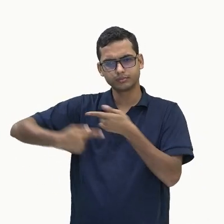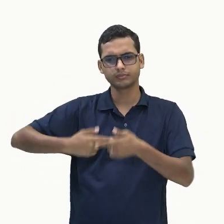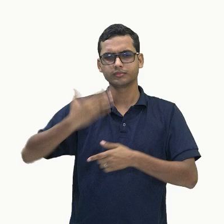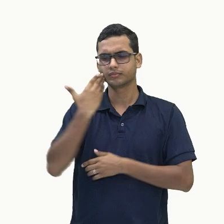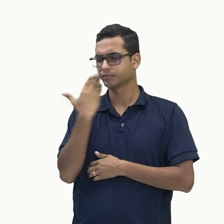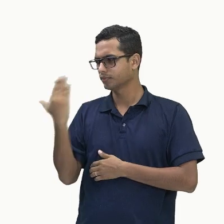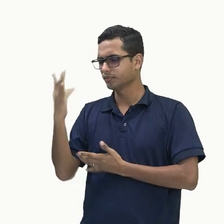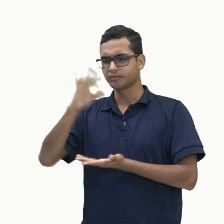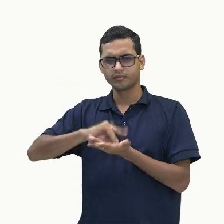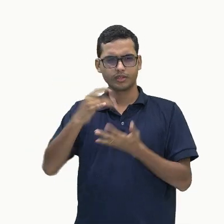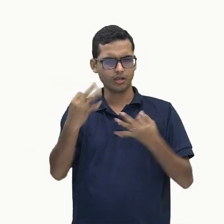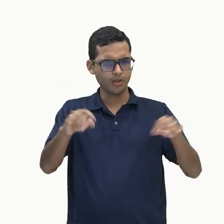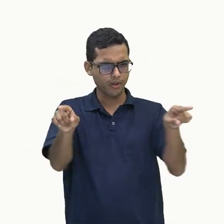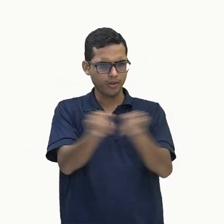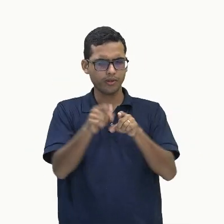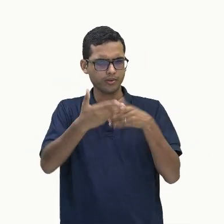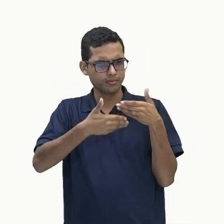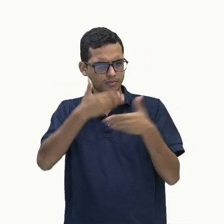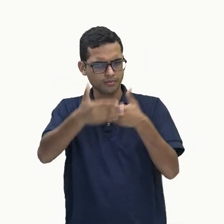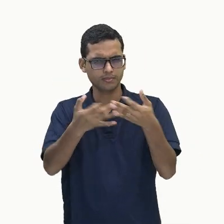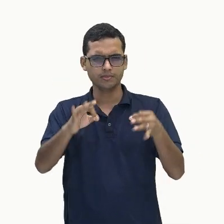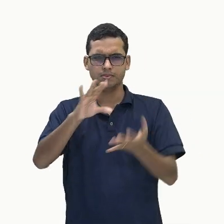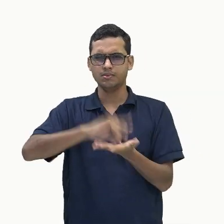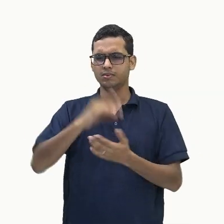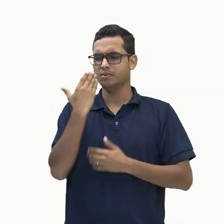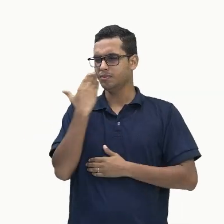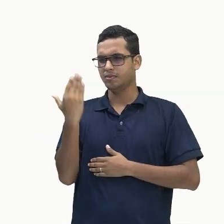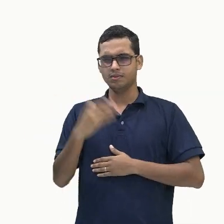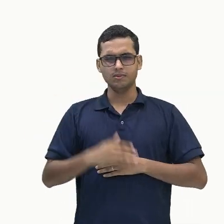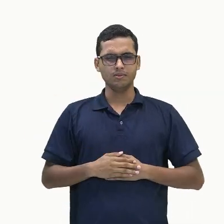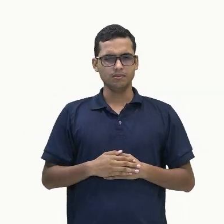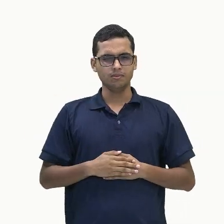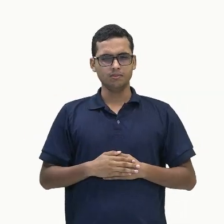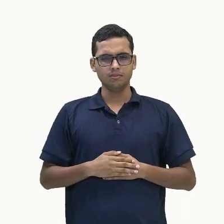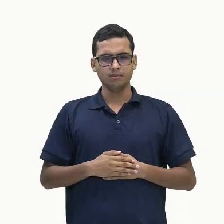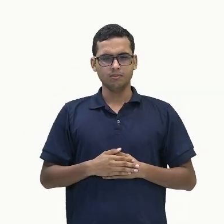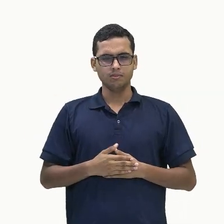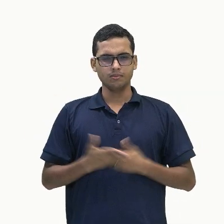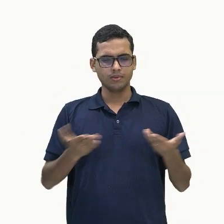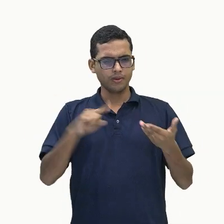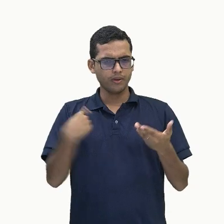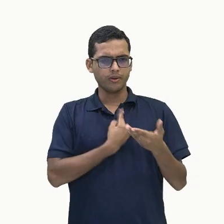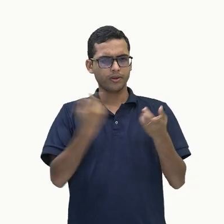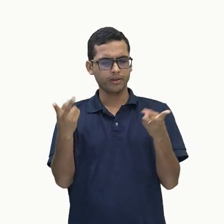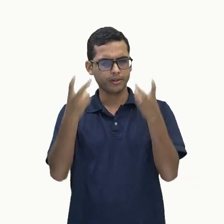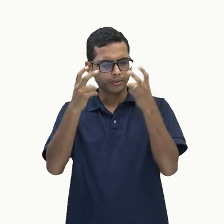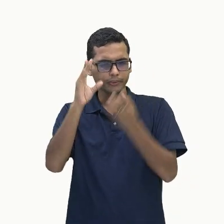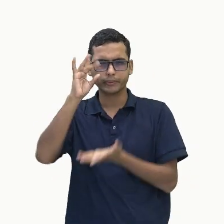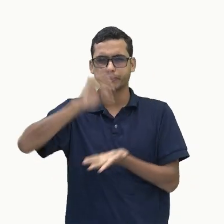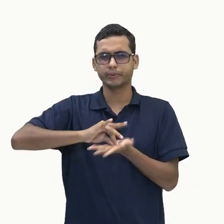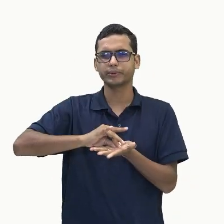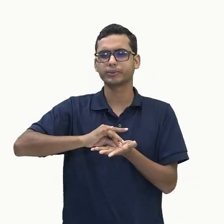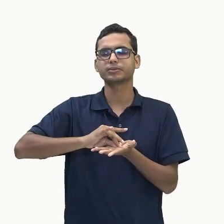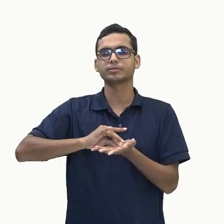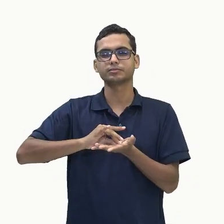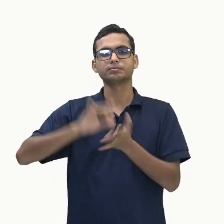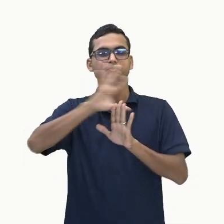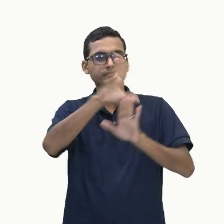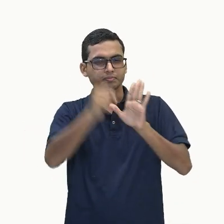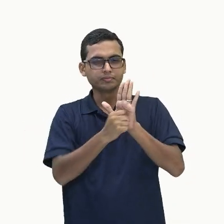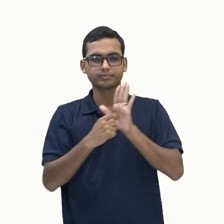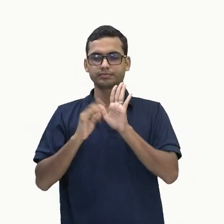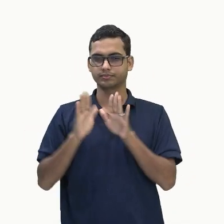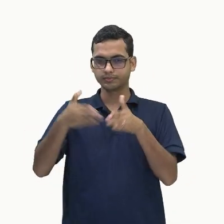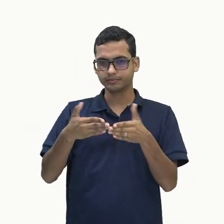será a quarta geração e assim sucessivamente. Então, nós podemos identificar também aqui alguns símbolos